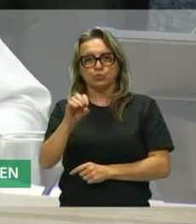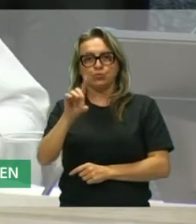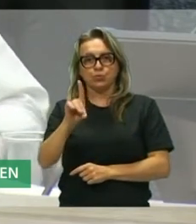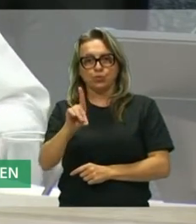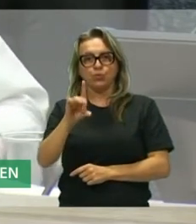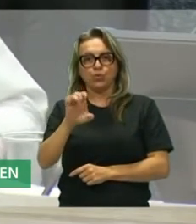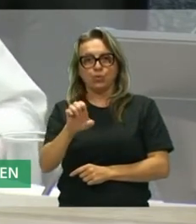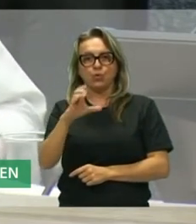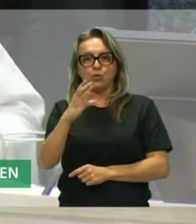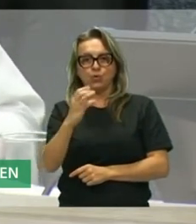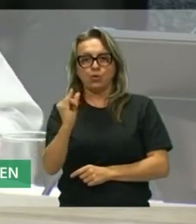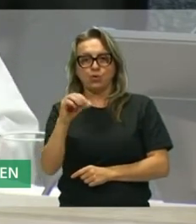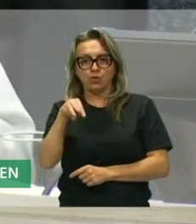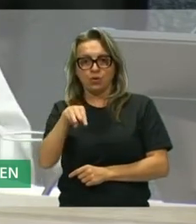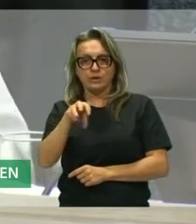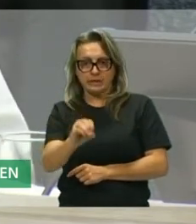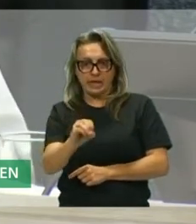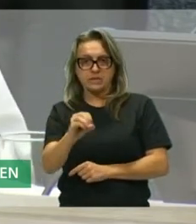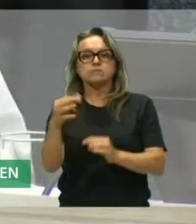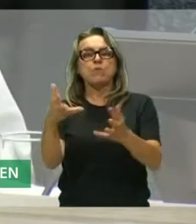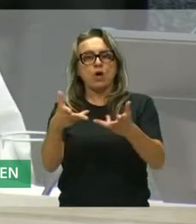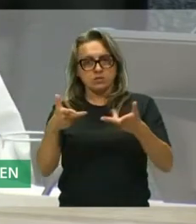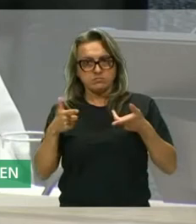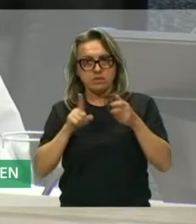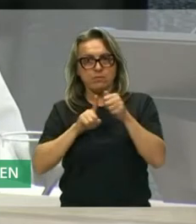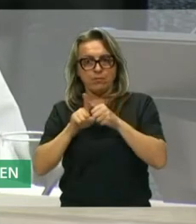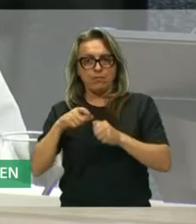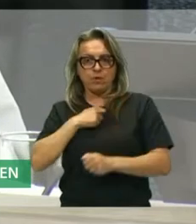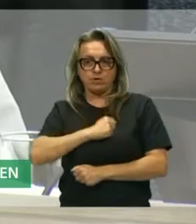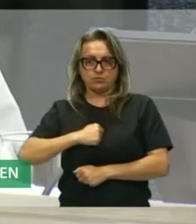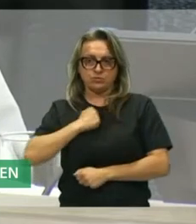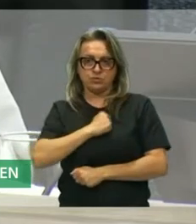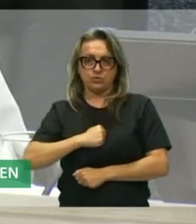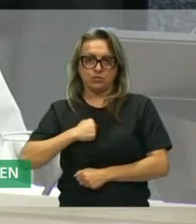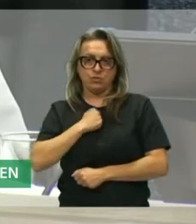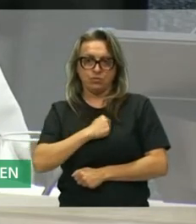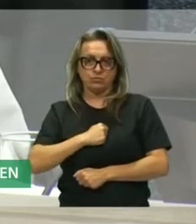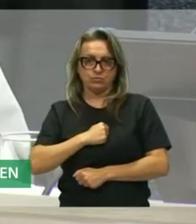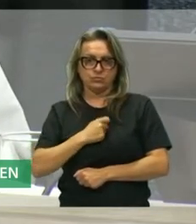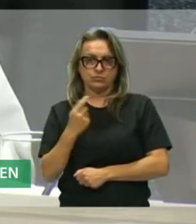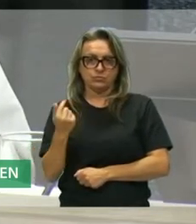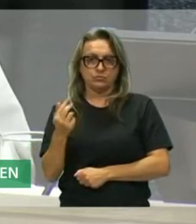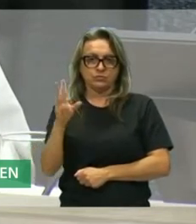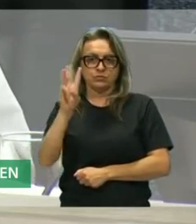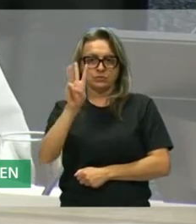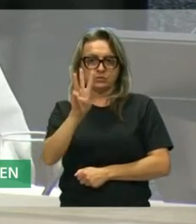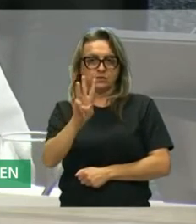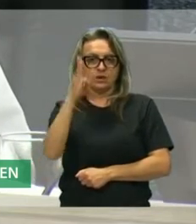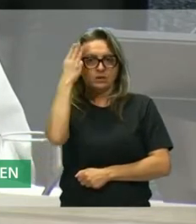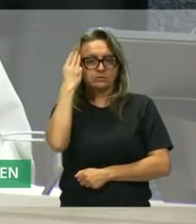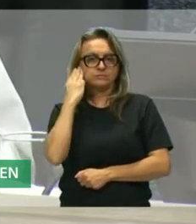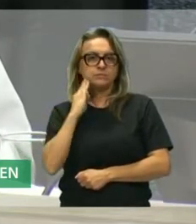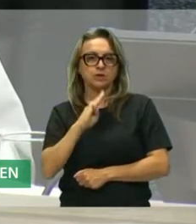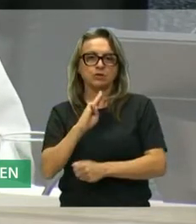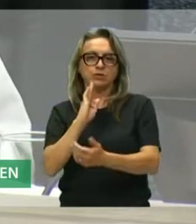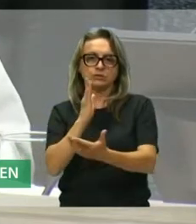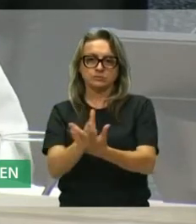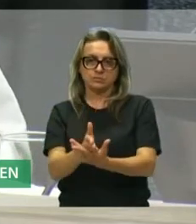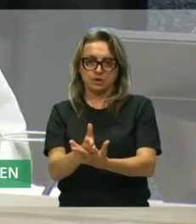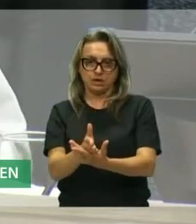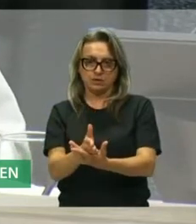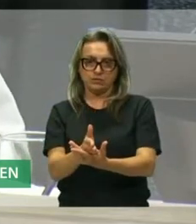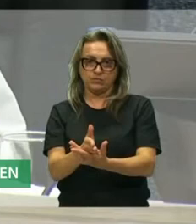Nós recebemos o Duodécimo no mês de agosto, no valor de 3,5 milhões. Foi o que